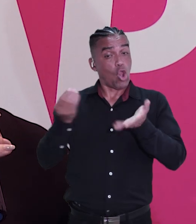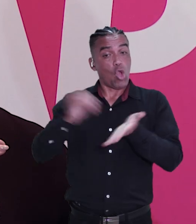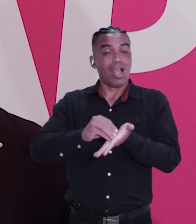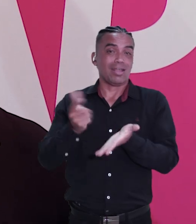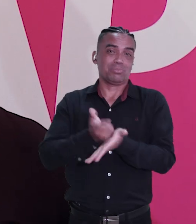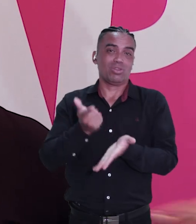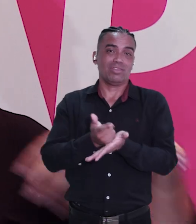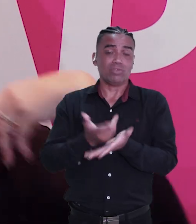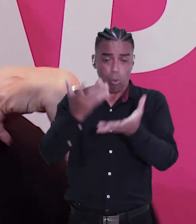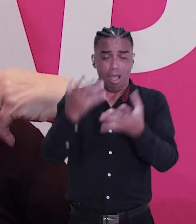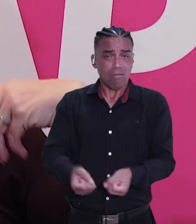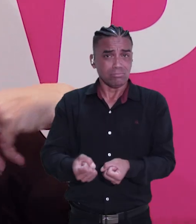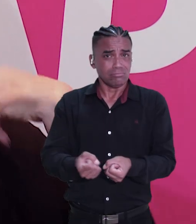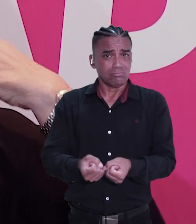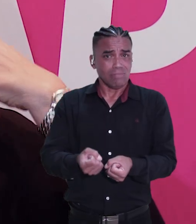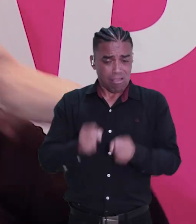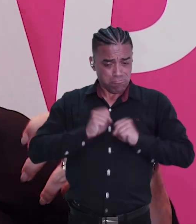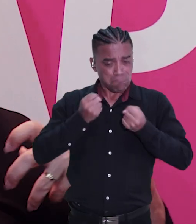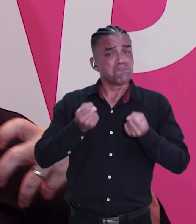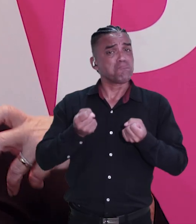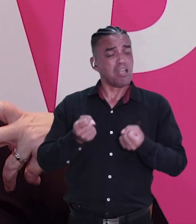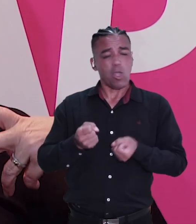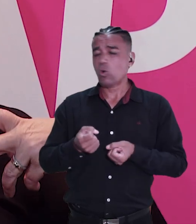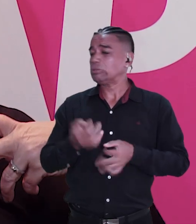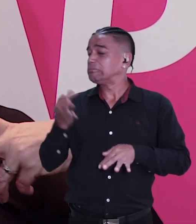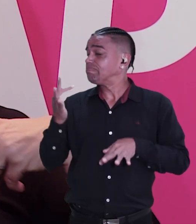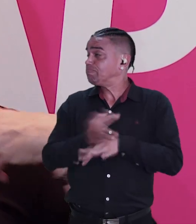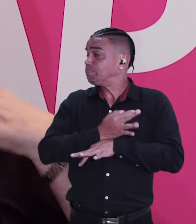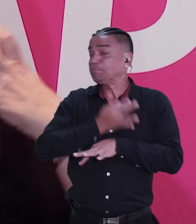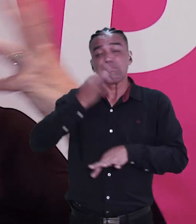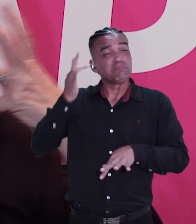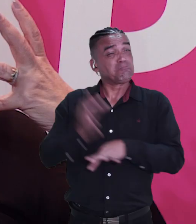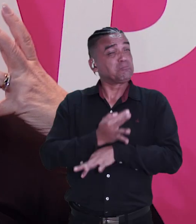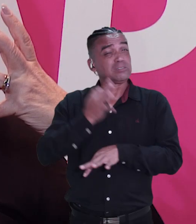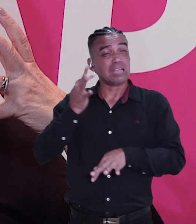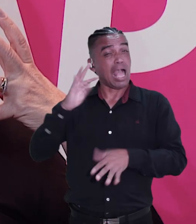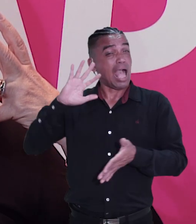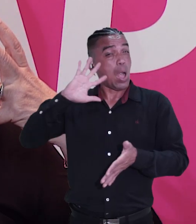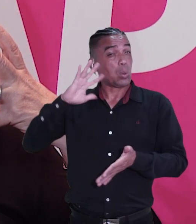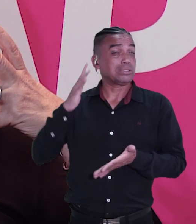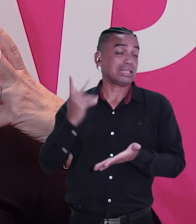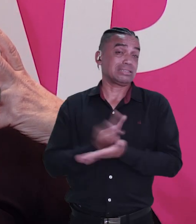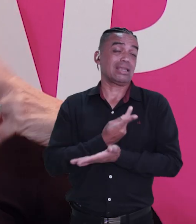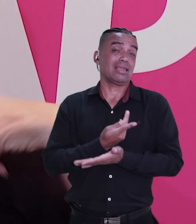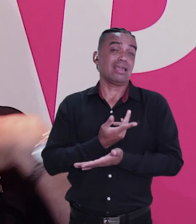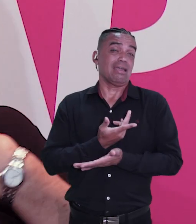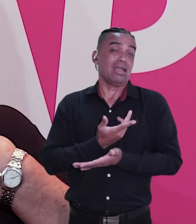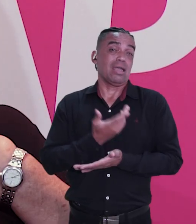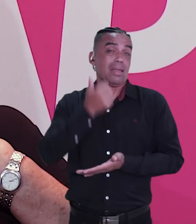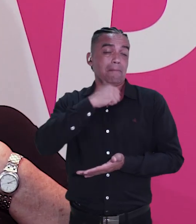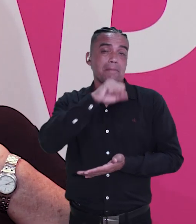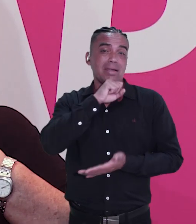raiva, por eu ter admitido que eu não suportava mais aquilo. E as